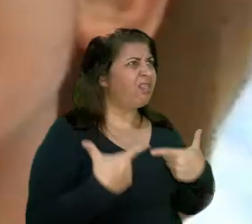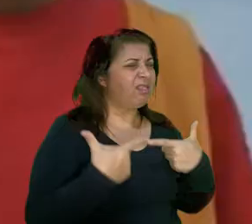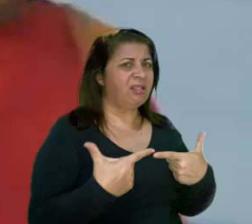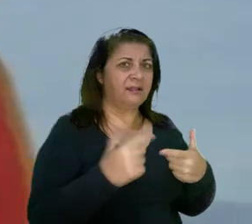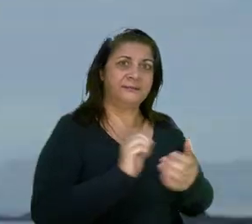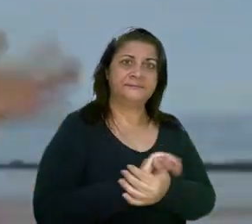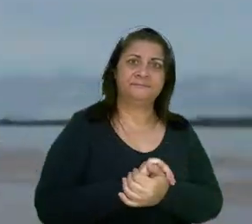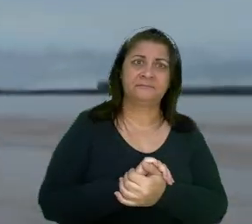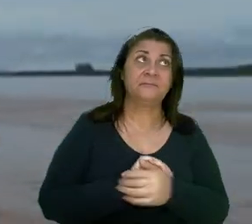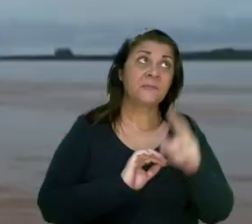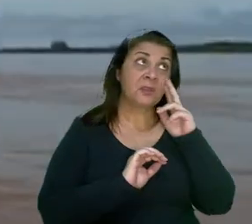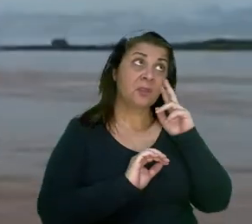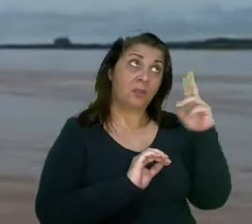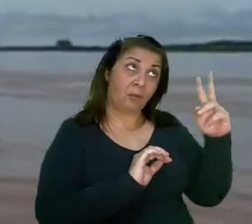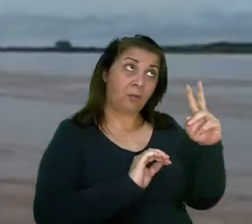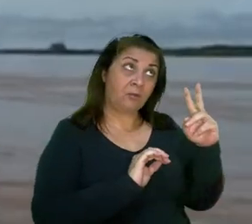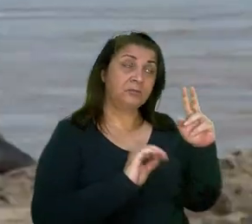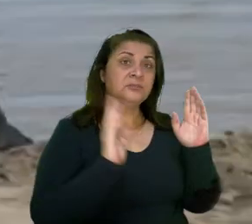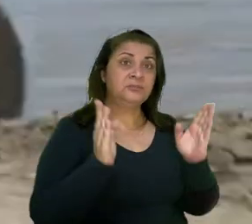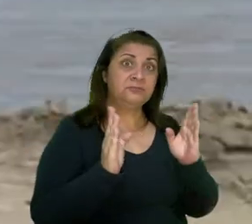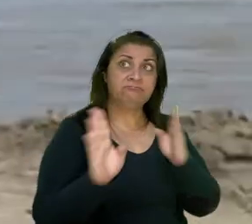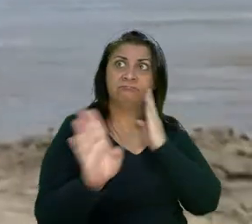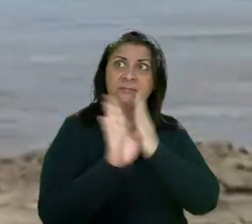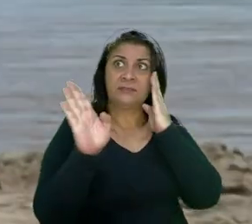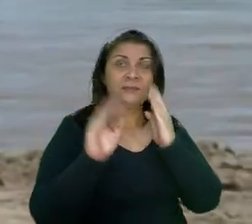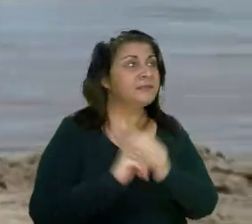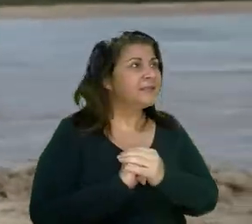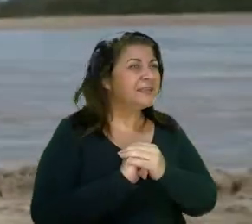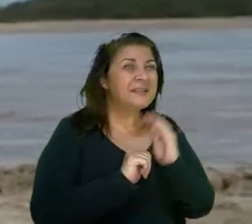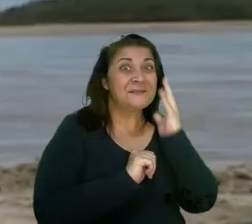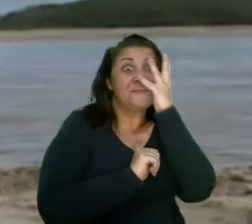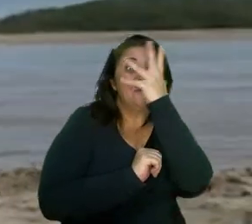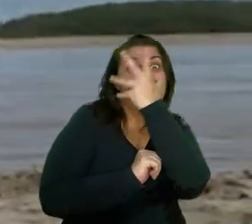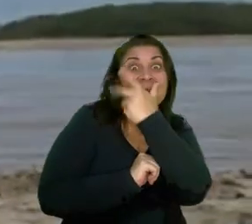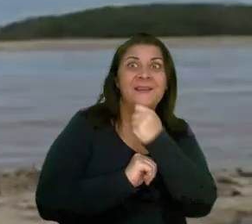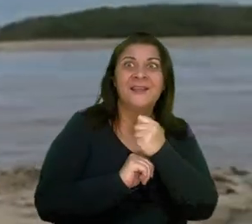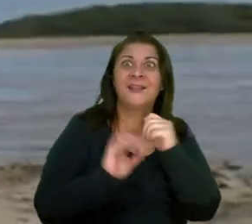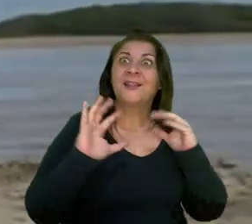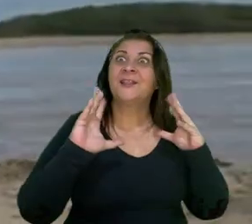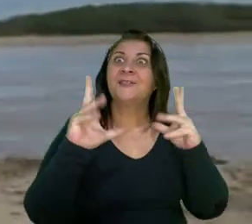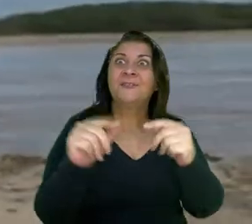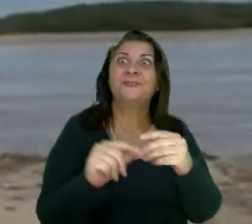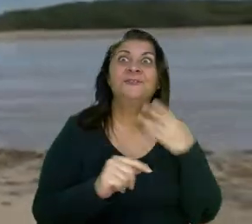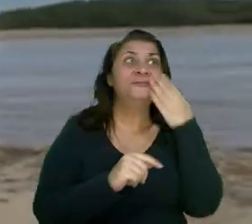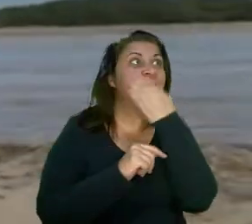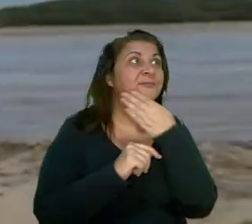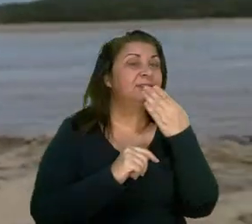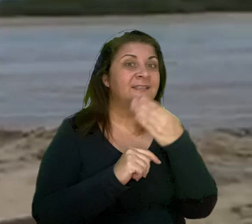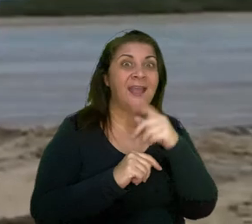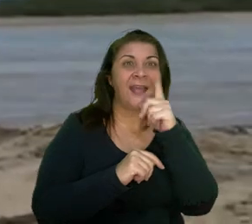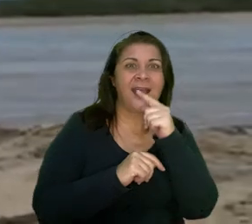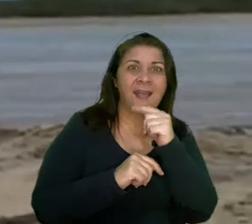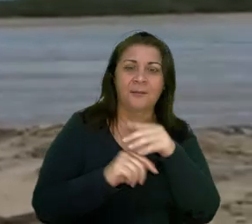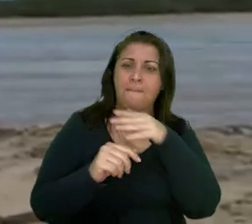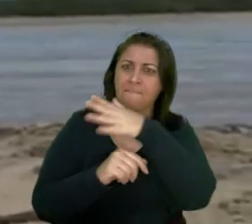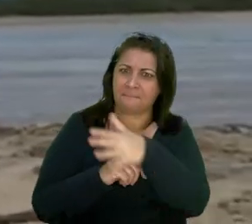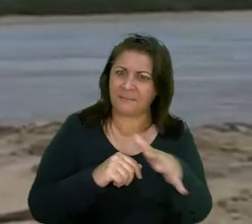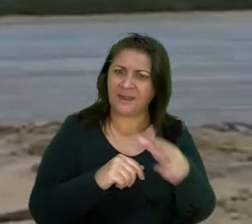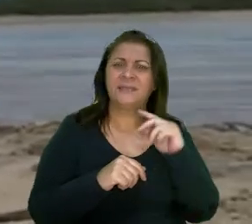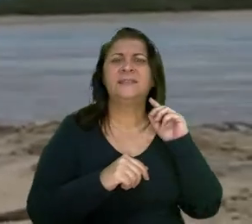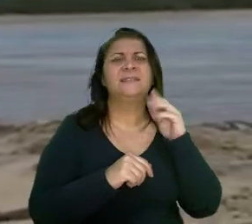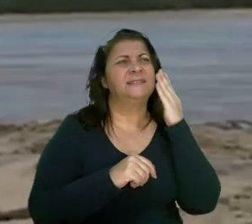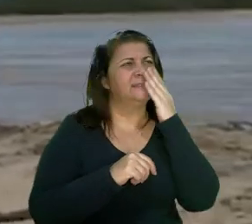picuá. E olha o que eu já descobri. Que boniteza. É tudo doce. A água do mar é